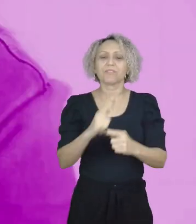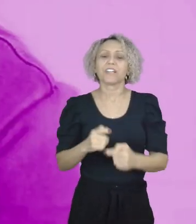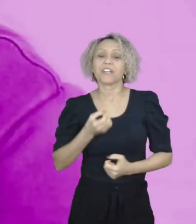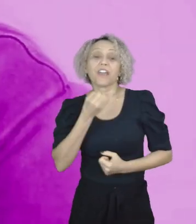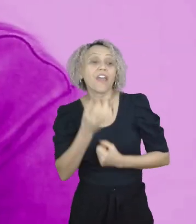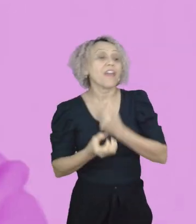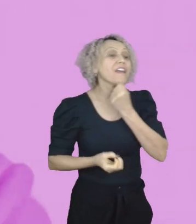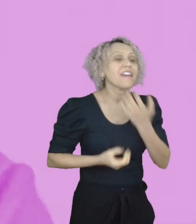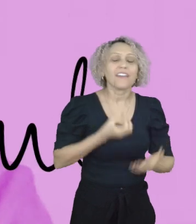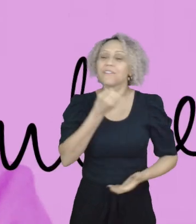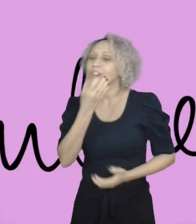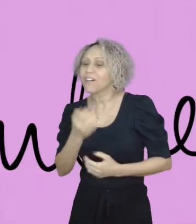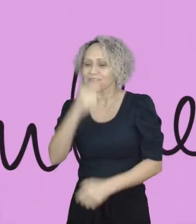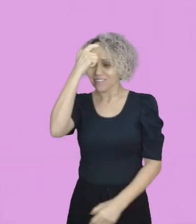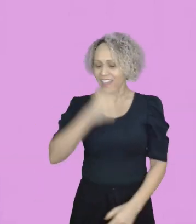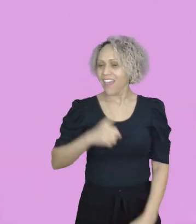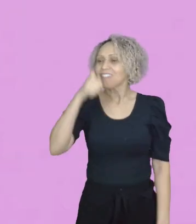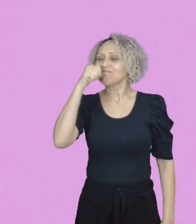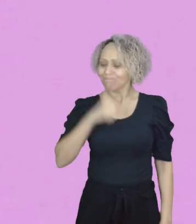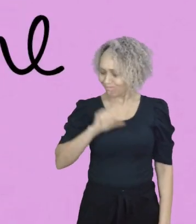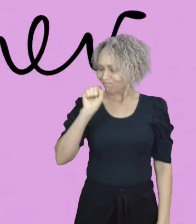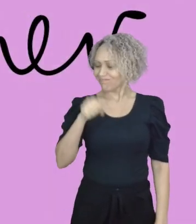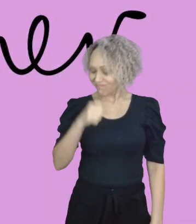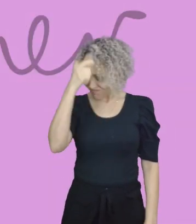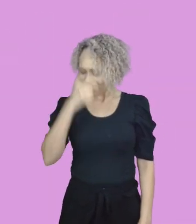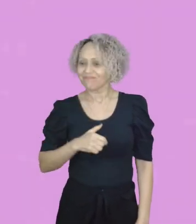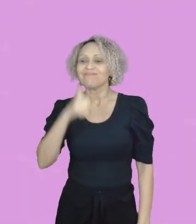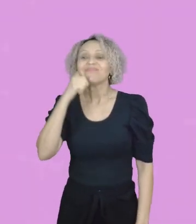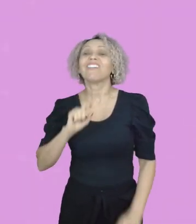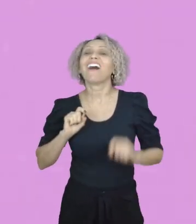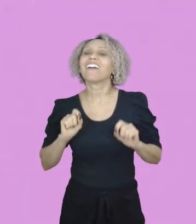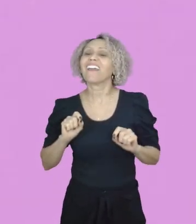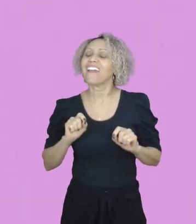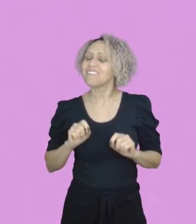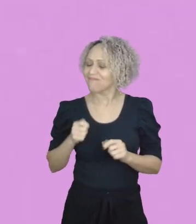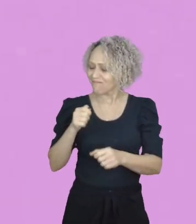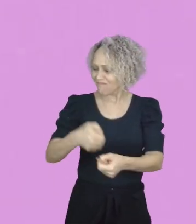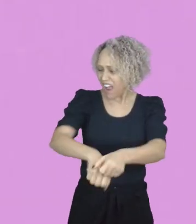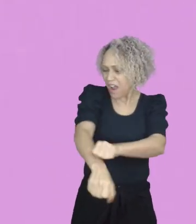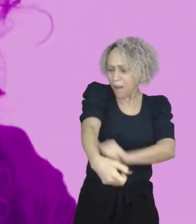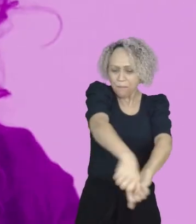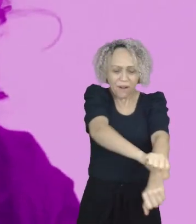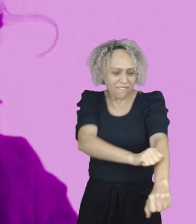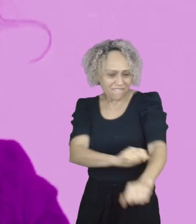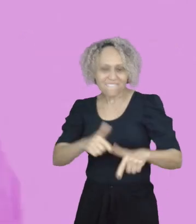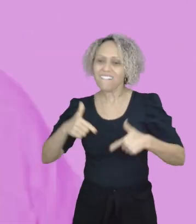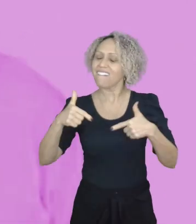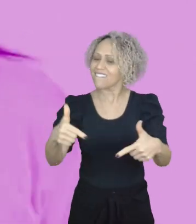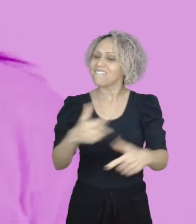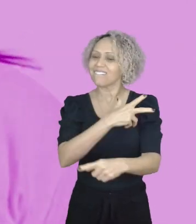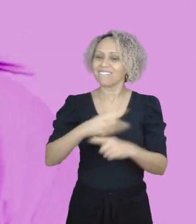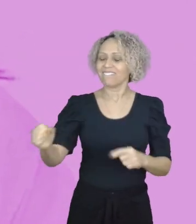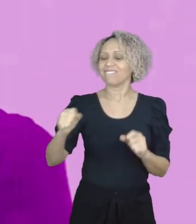Porque eu sou mulher pra fazer acontecer.